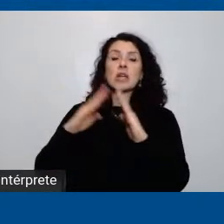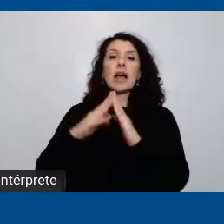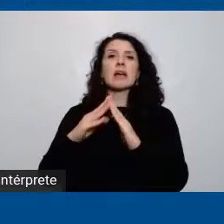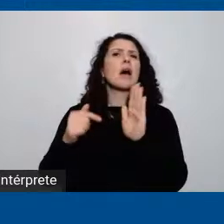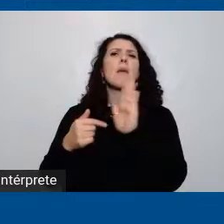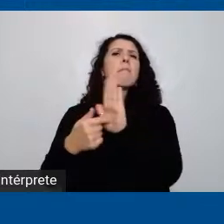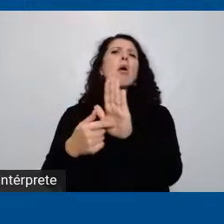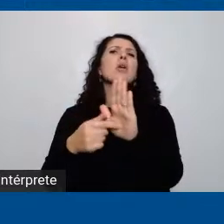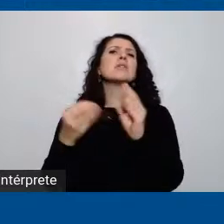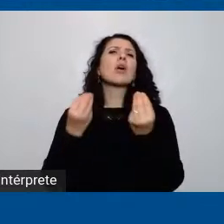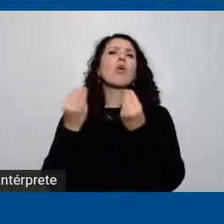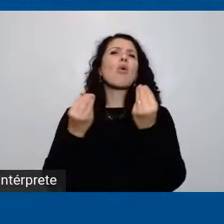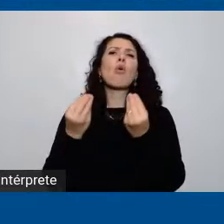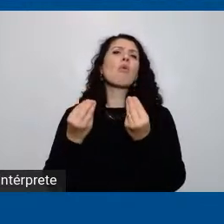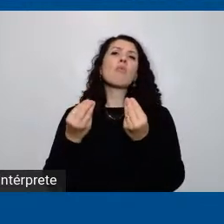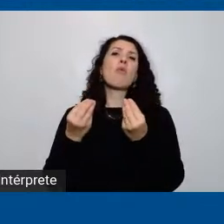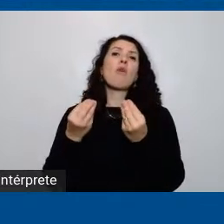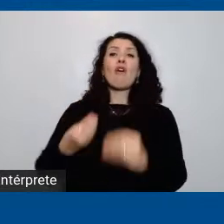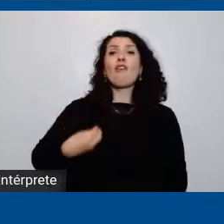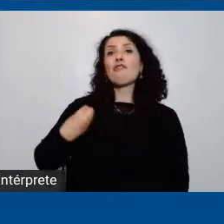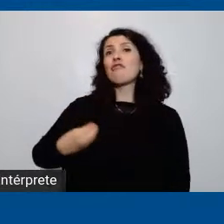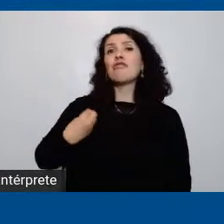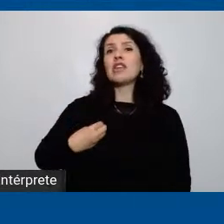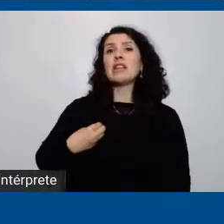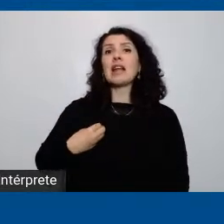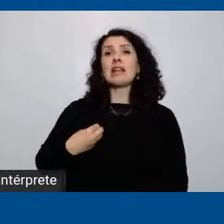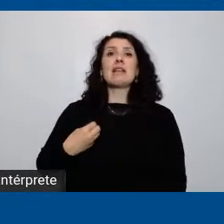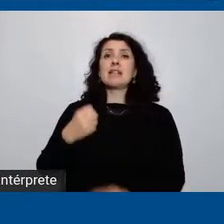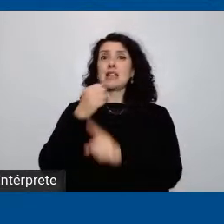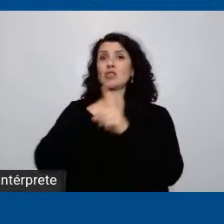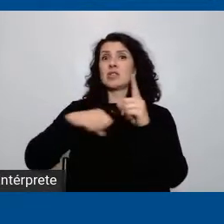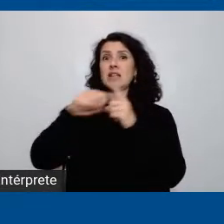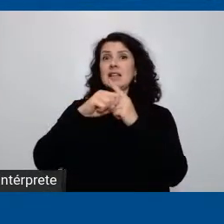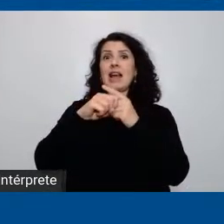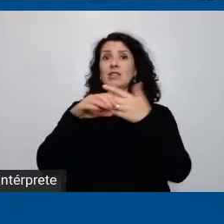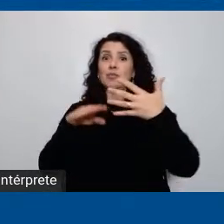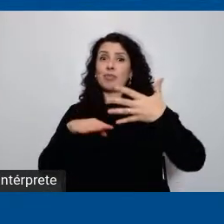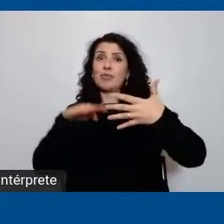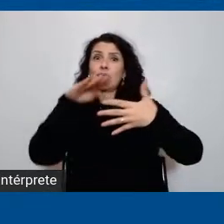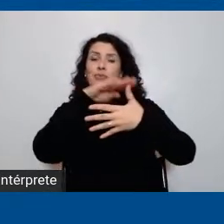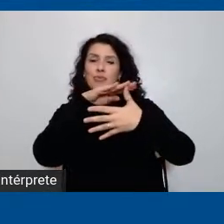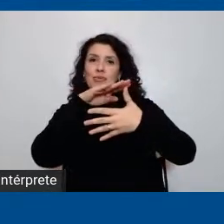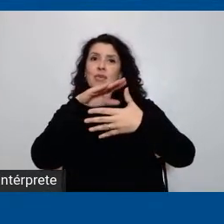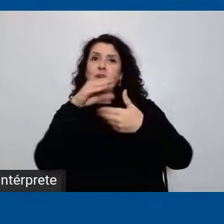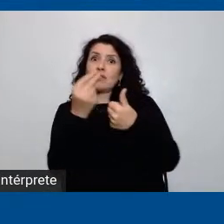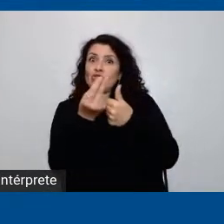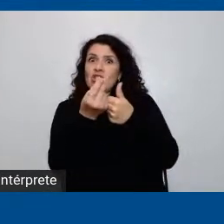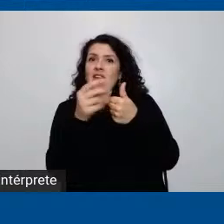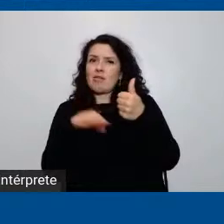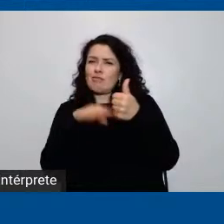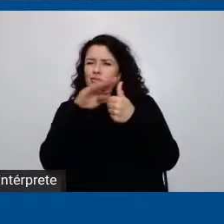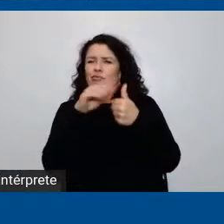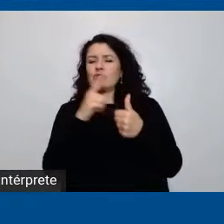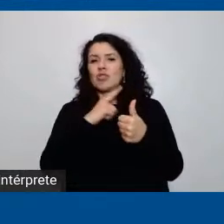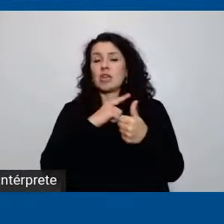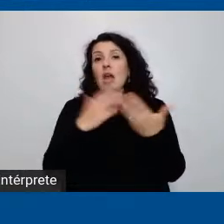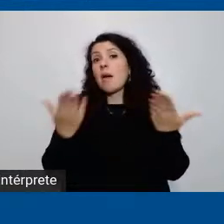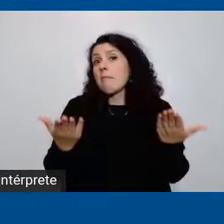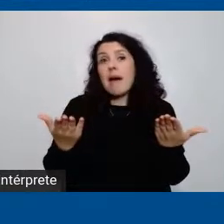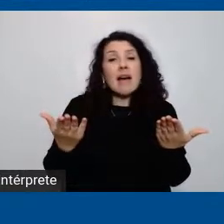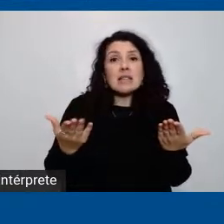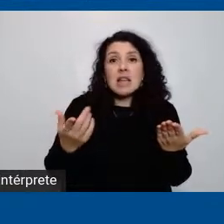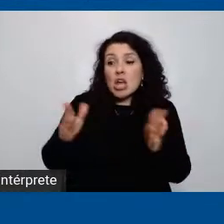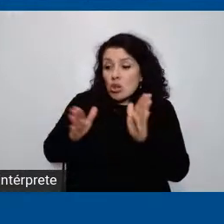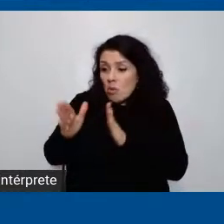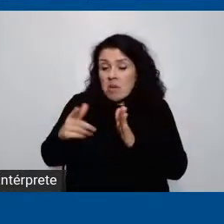né? Que nesse momento você não tinha ninguém fazendo esse tipo de documentação